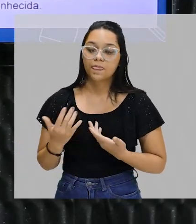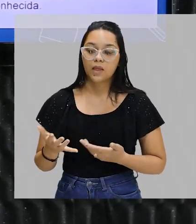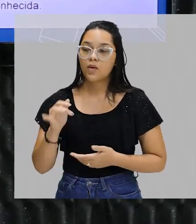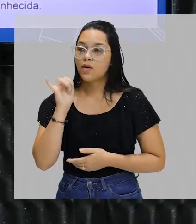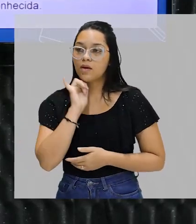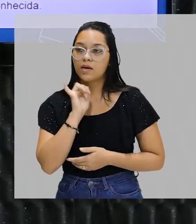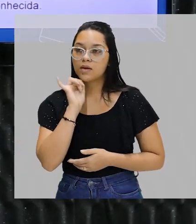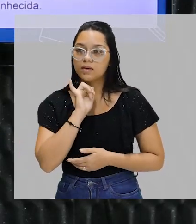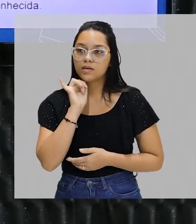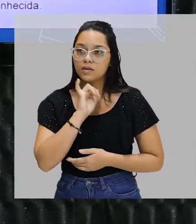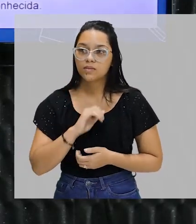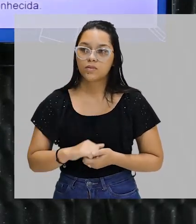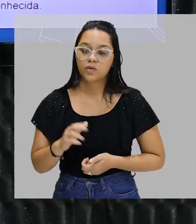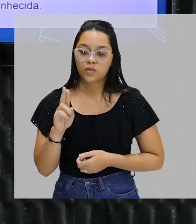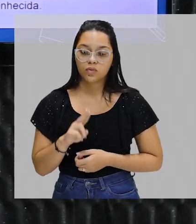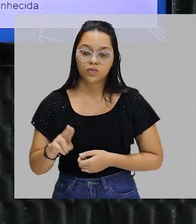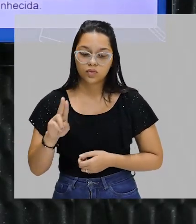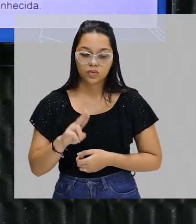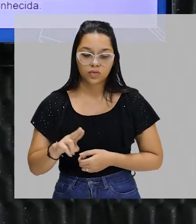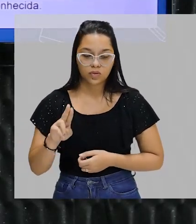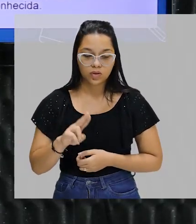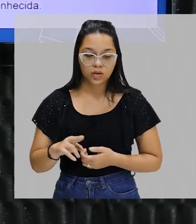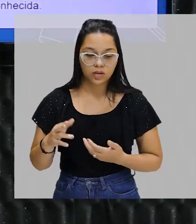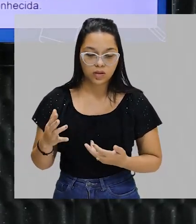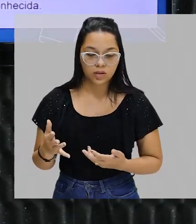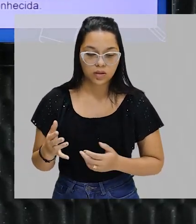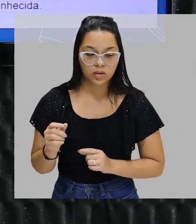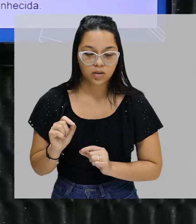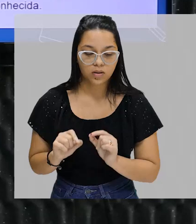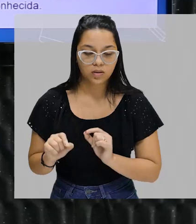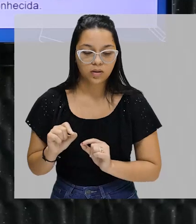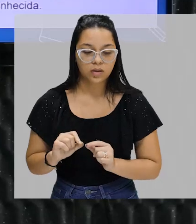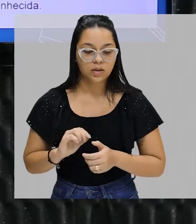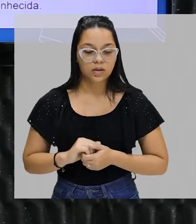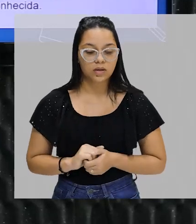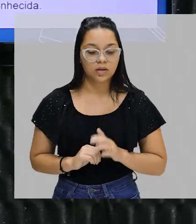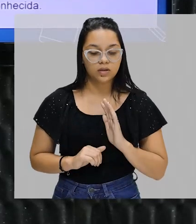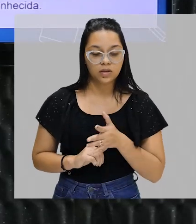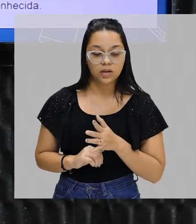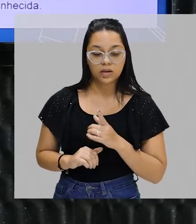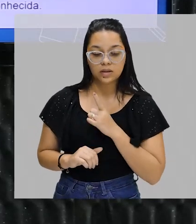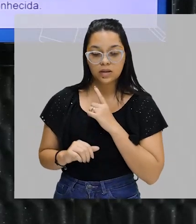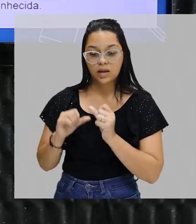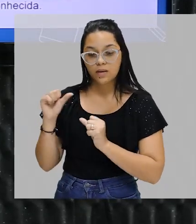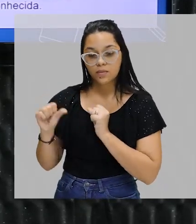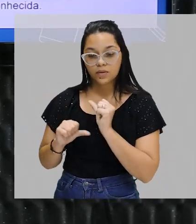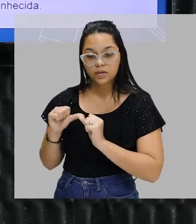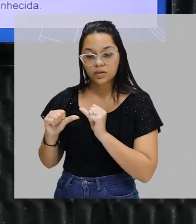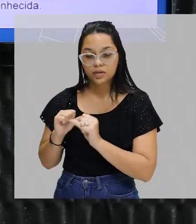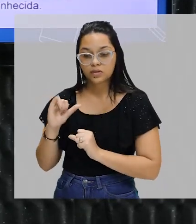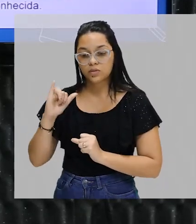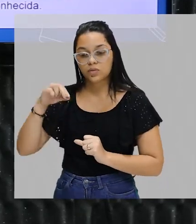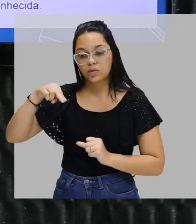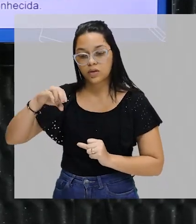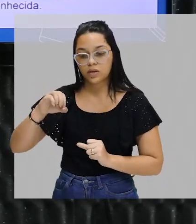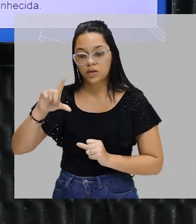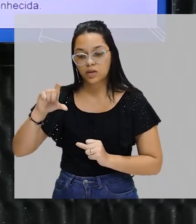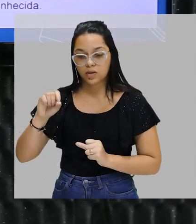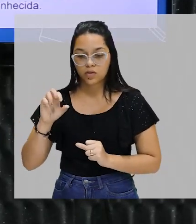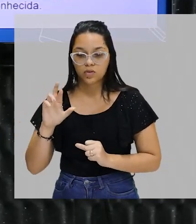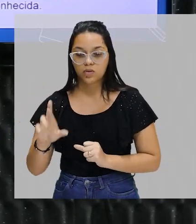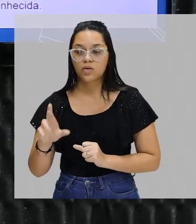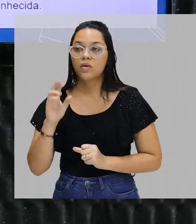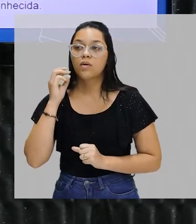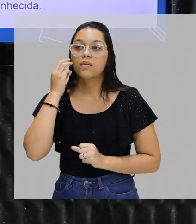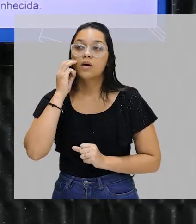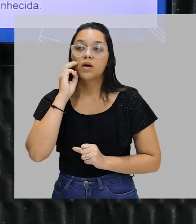exemplo, se for usado o indicador fenolftaleína, o seu ponto de viragem ocorre quando há mudança do incolor para o rosa,